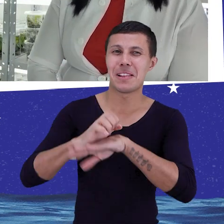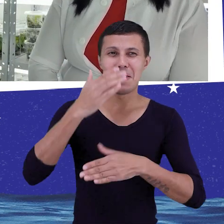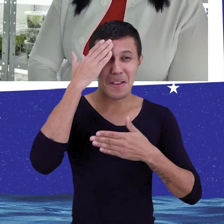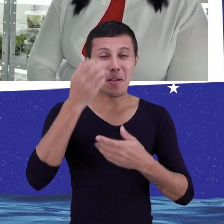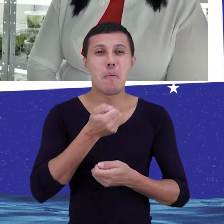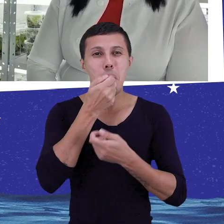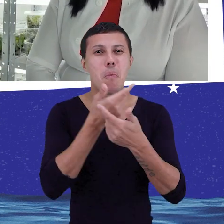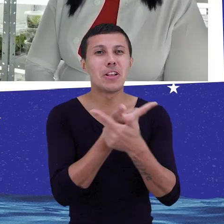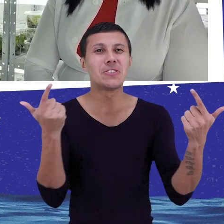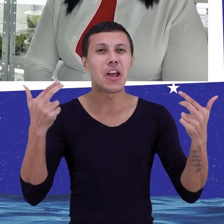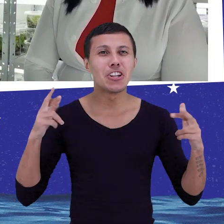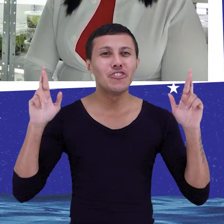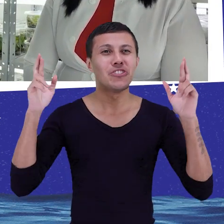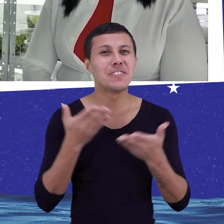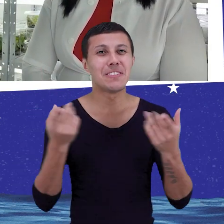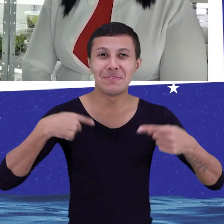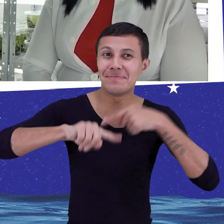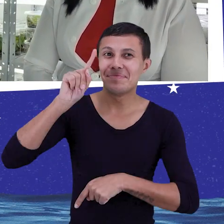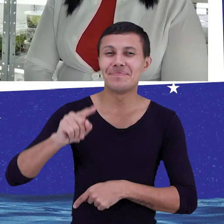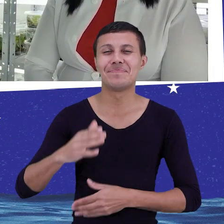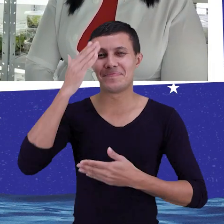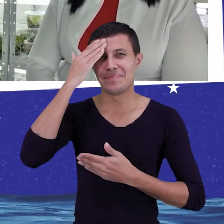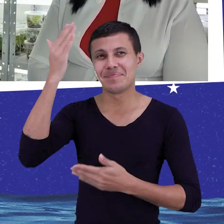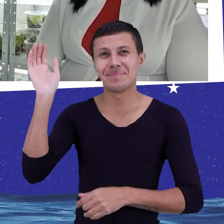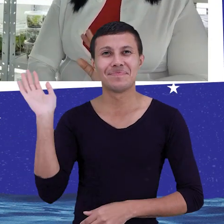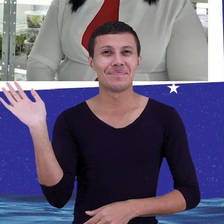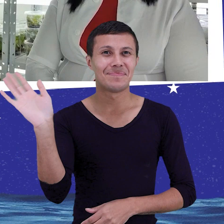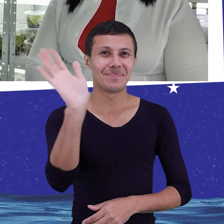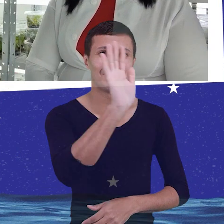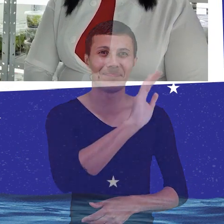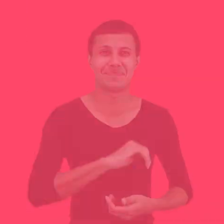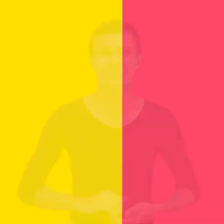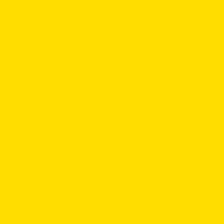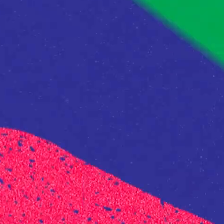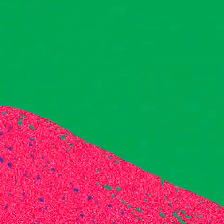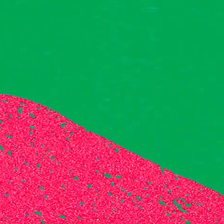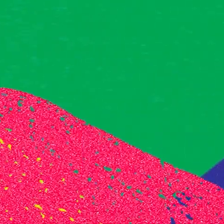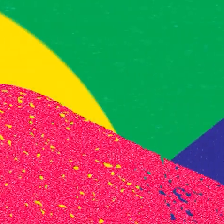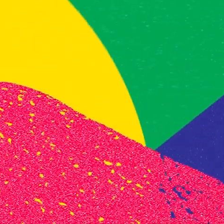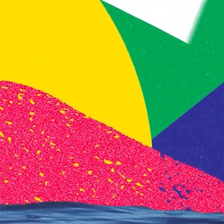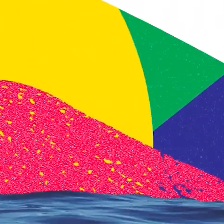Boa sorte, sucesso para vocês. Muito beijo, obrigada. Tchau. Vocês também. Tchau.